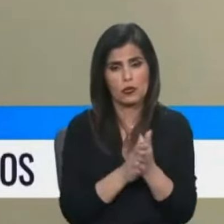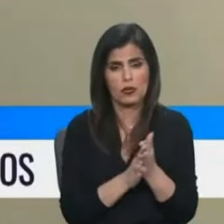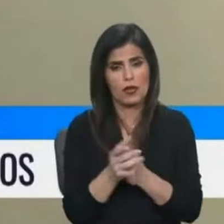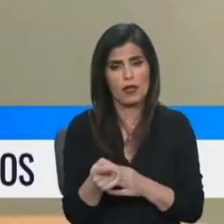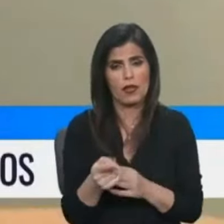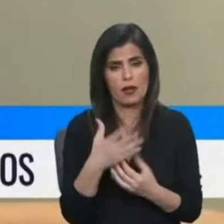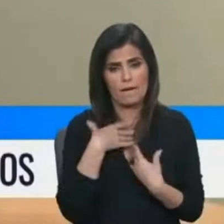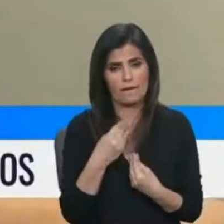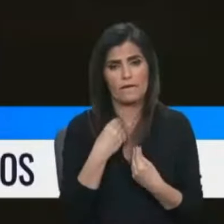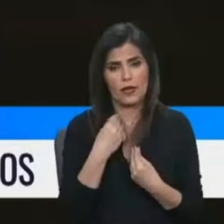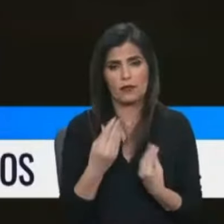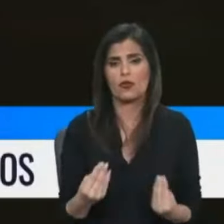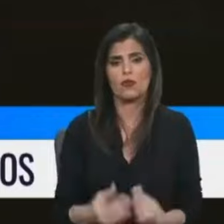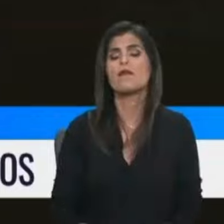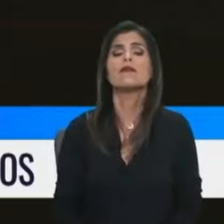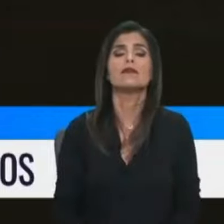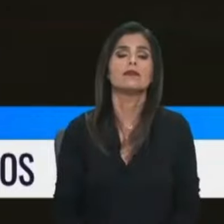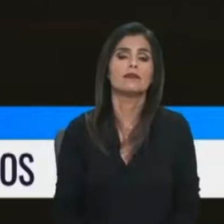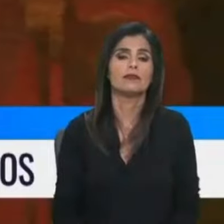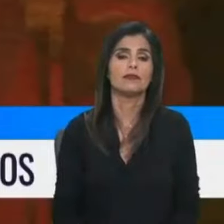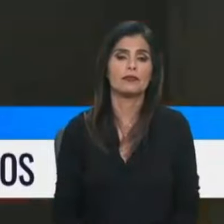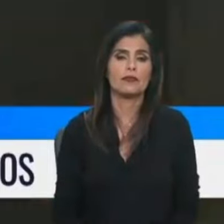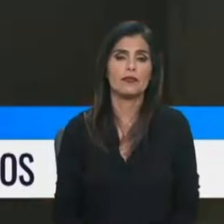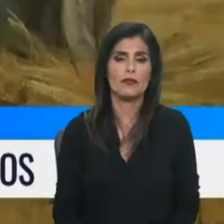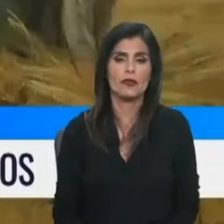Está a gostar imenso.